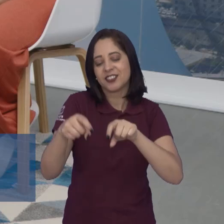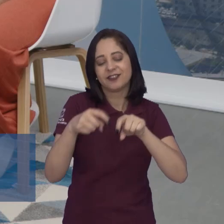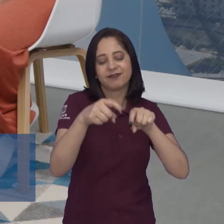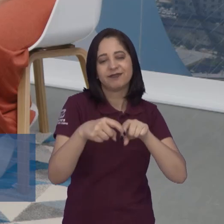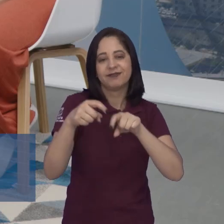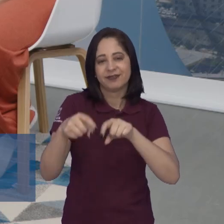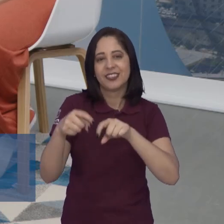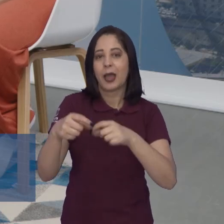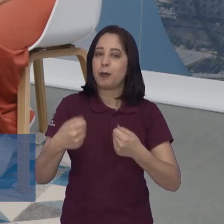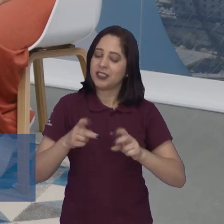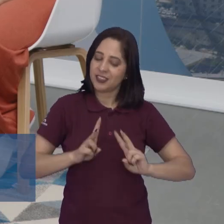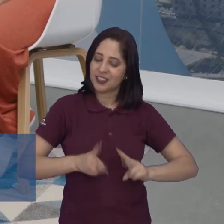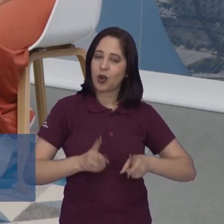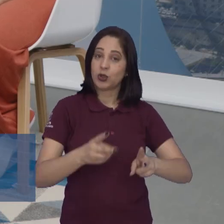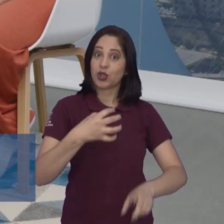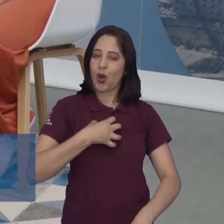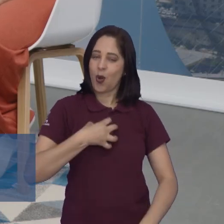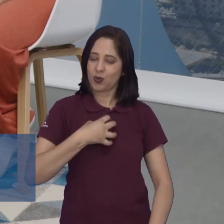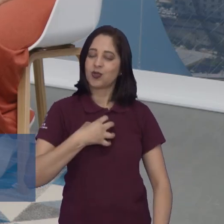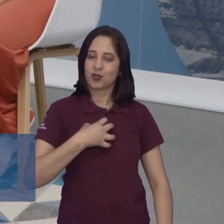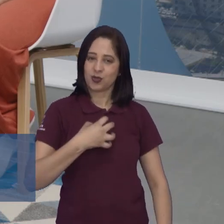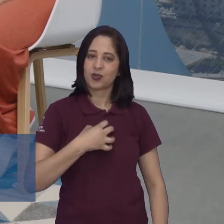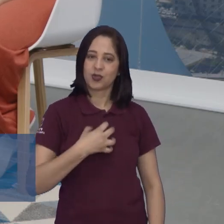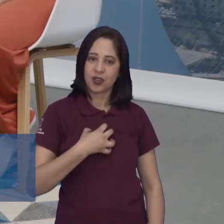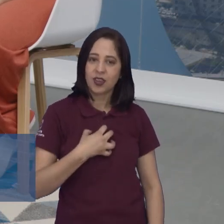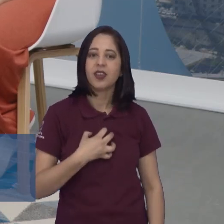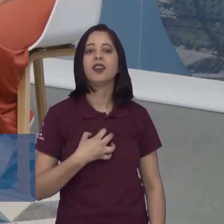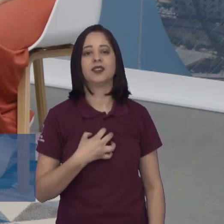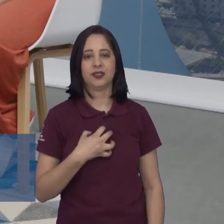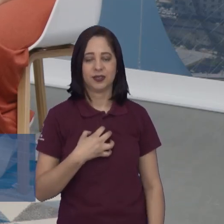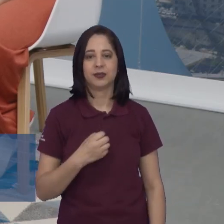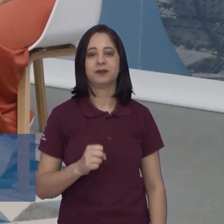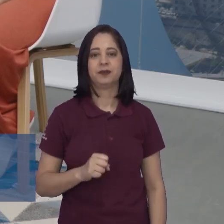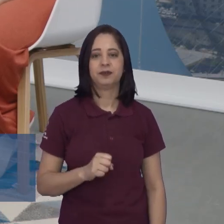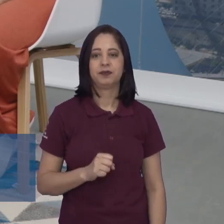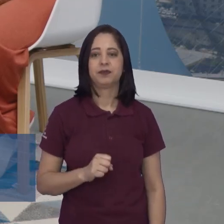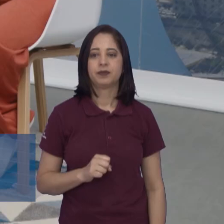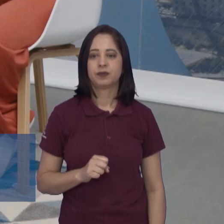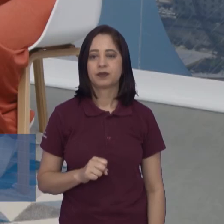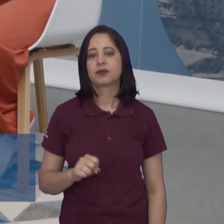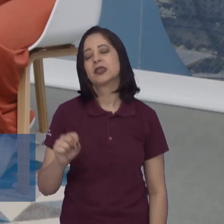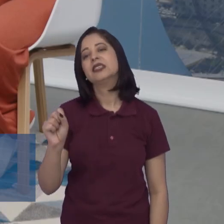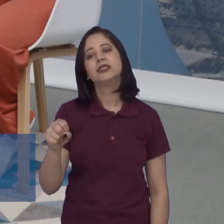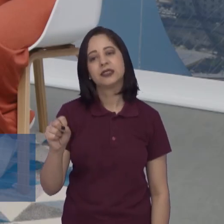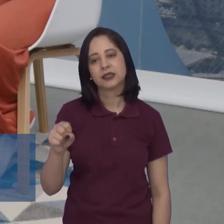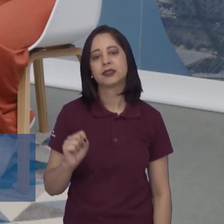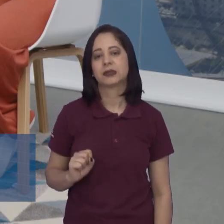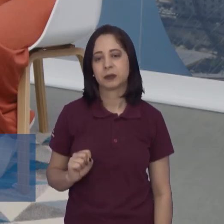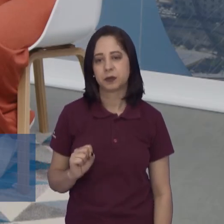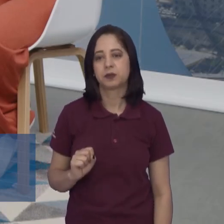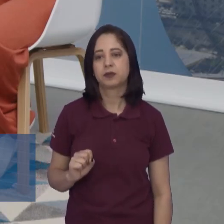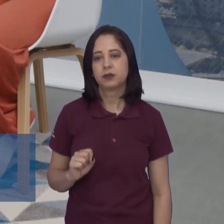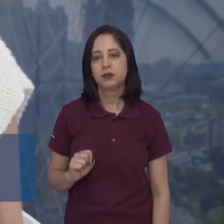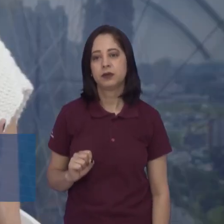para ser preservada, tudo isso conta, né? Esse estilo, o crescimento da cidade. Sim, com certeza. E acredito que é